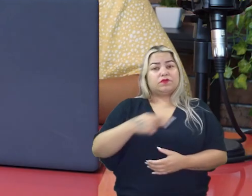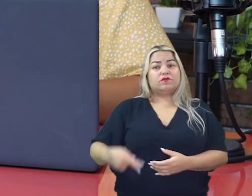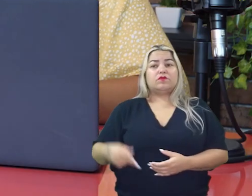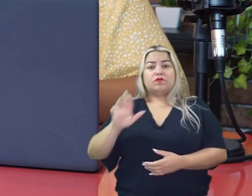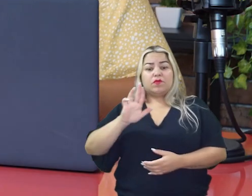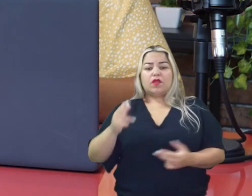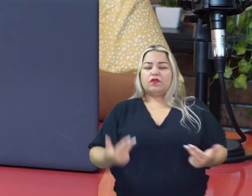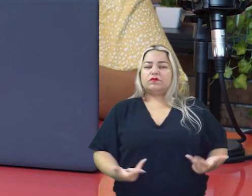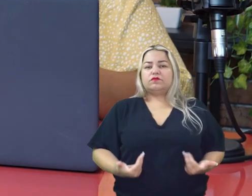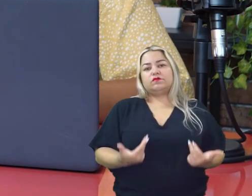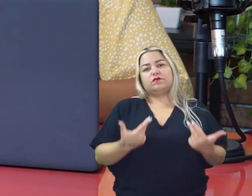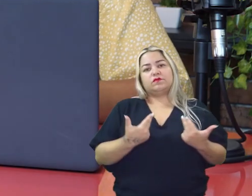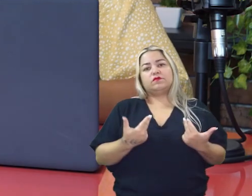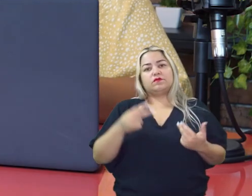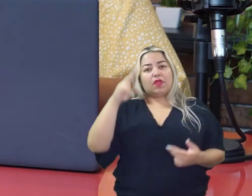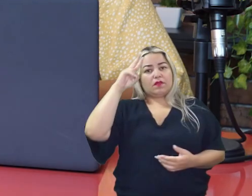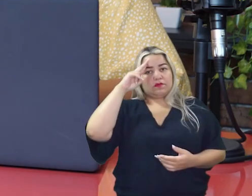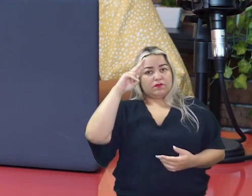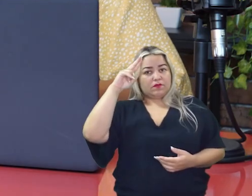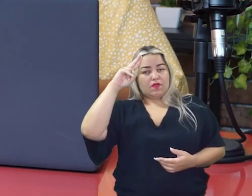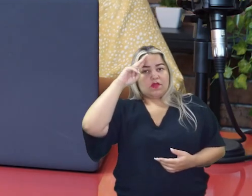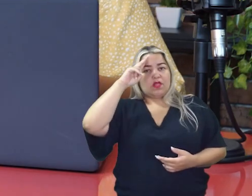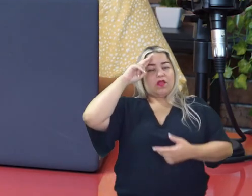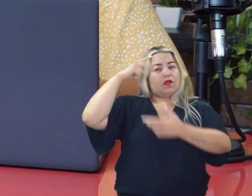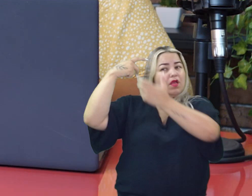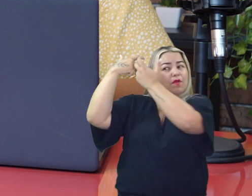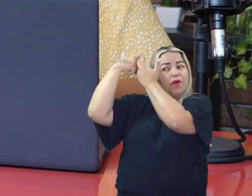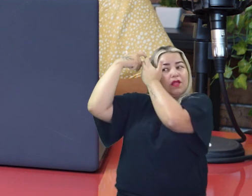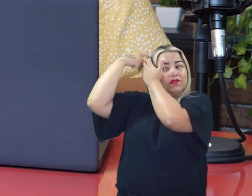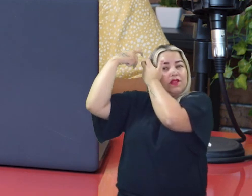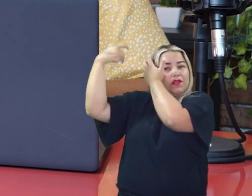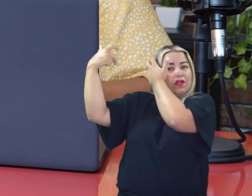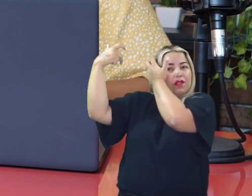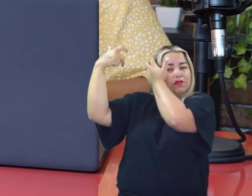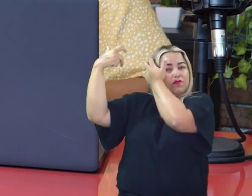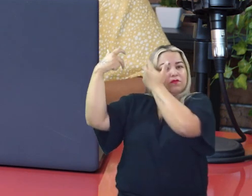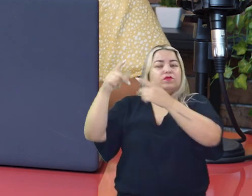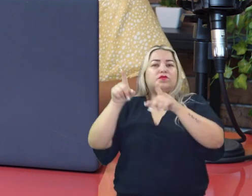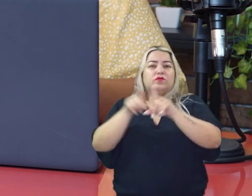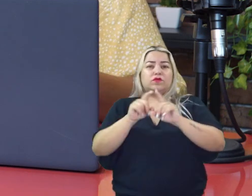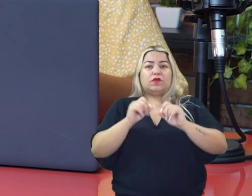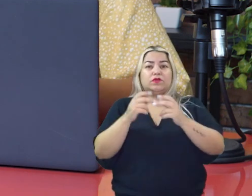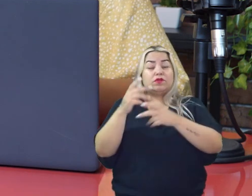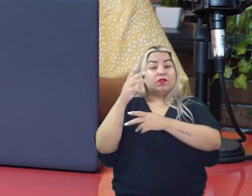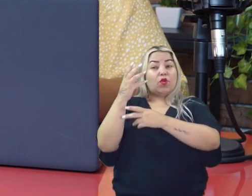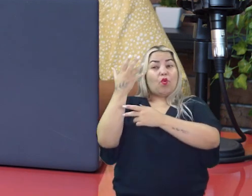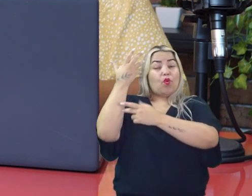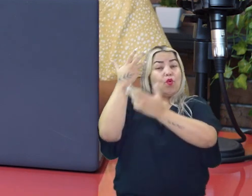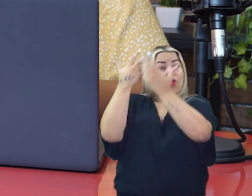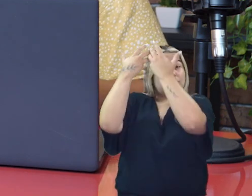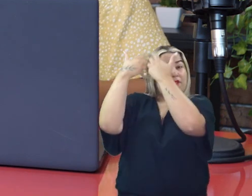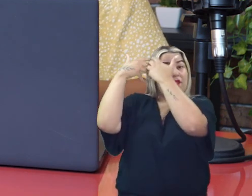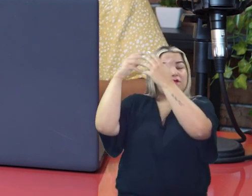O presidente Lula passou por uma cirurgia na segunda-feira para drenar um hematoma decorrente de uma lesão entre o cérebro e